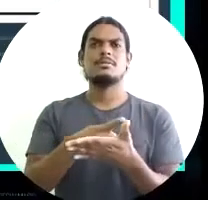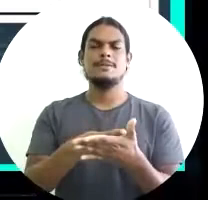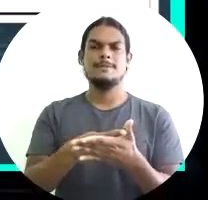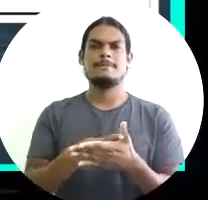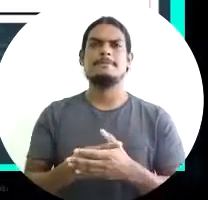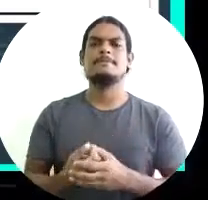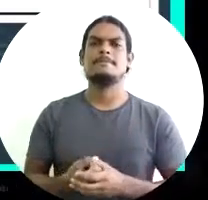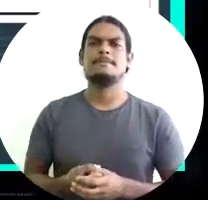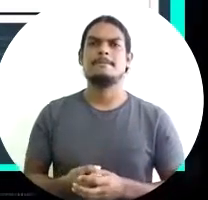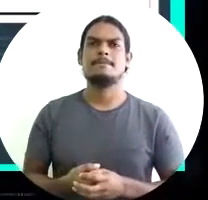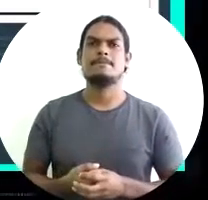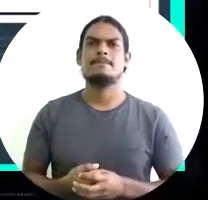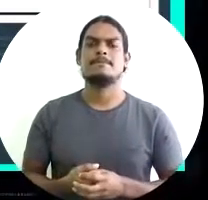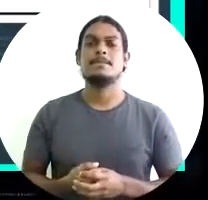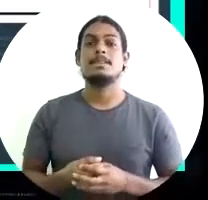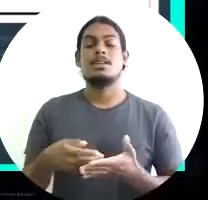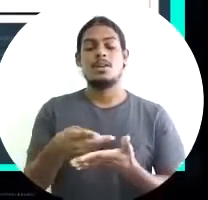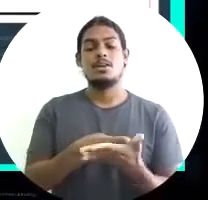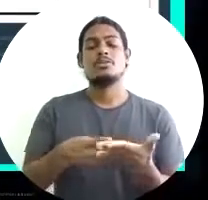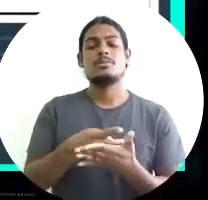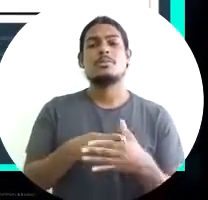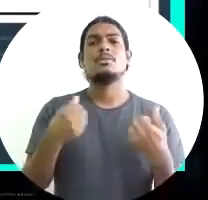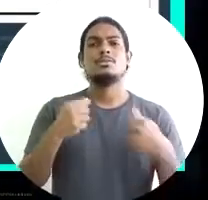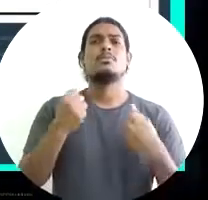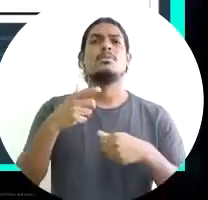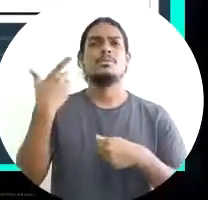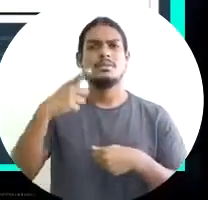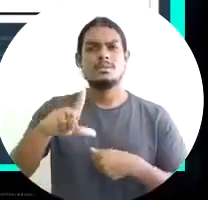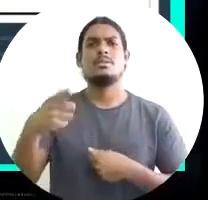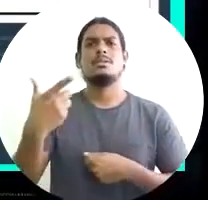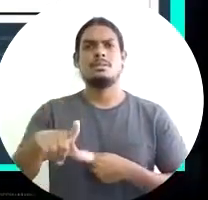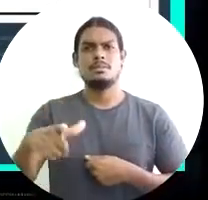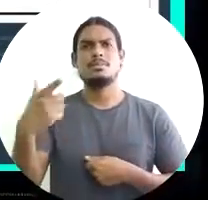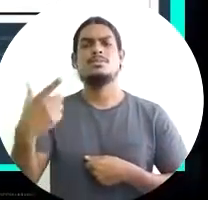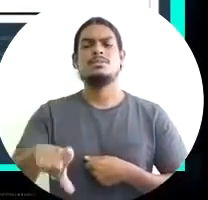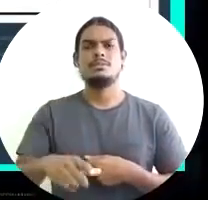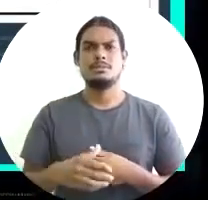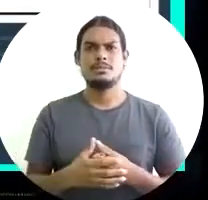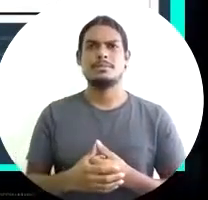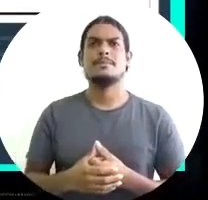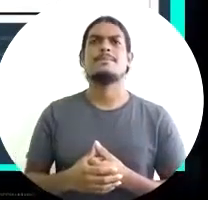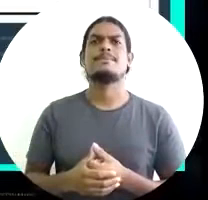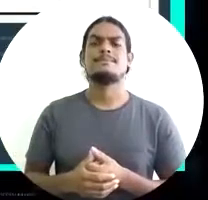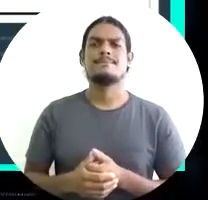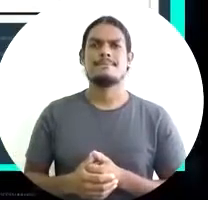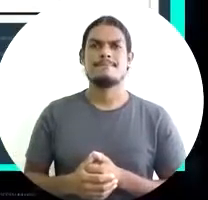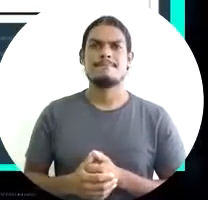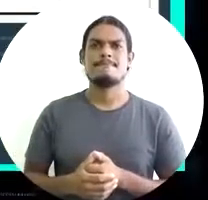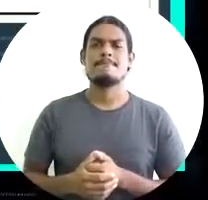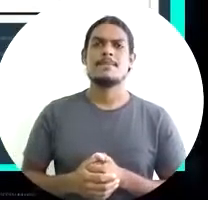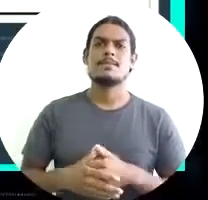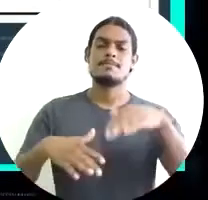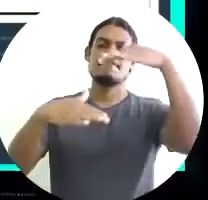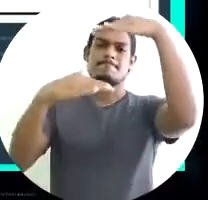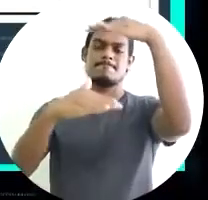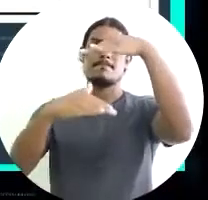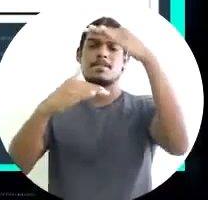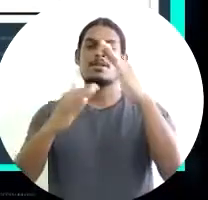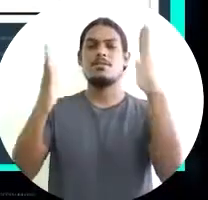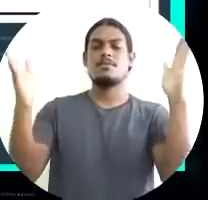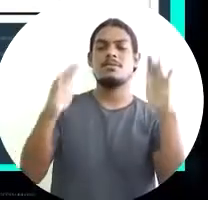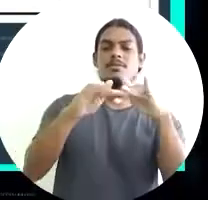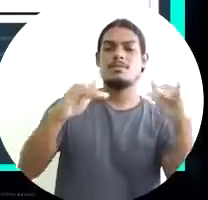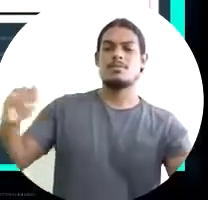image. Essa imagem ela pode ter uma repetição, então vai ser definida se vai ser uma repetição horizontal ou vertical,